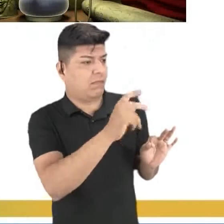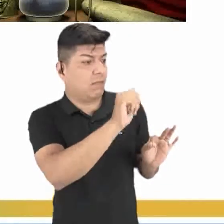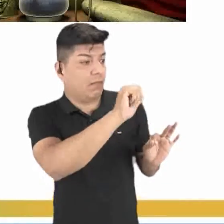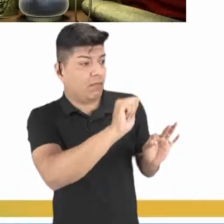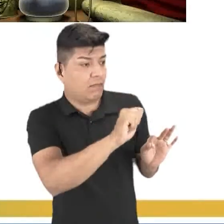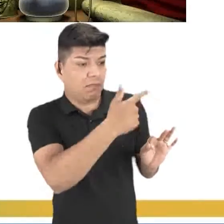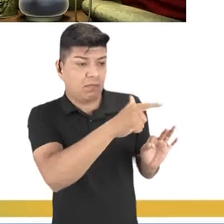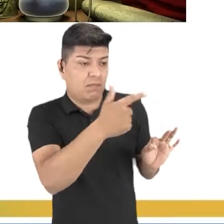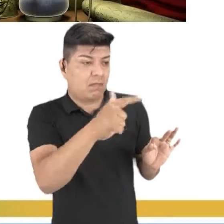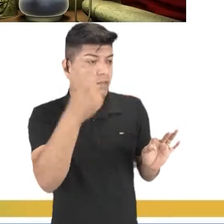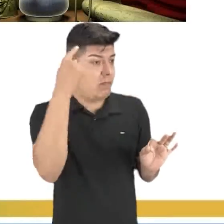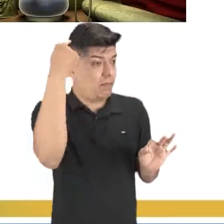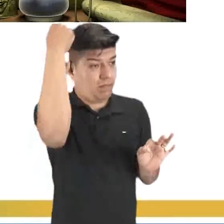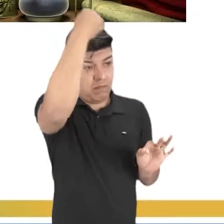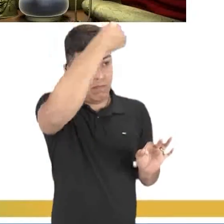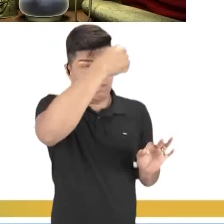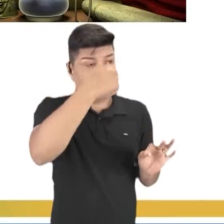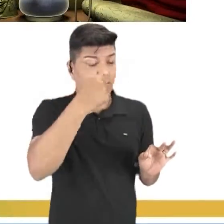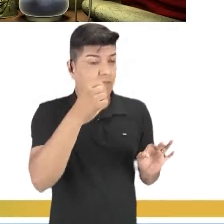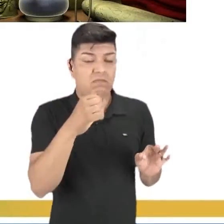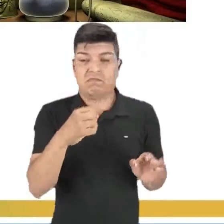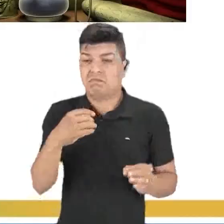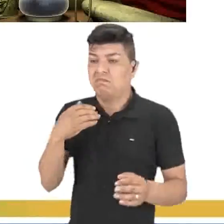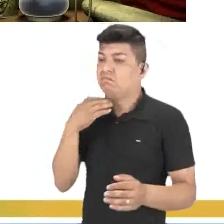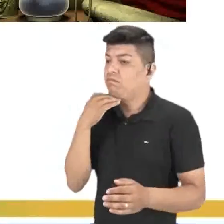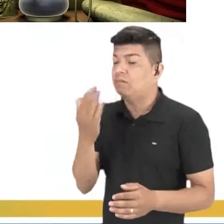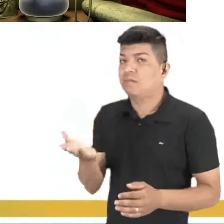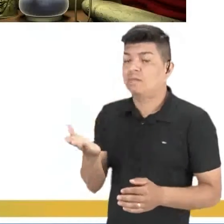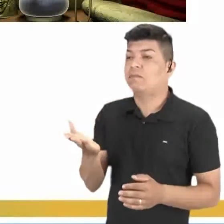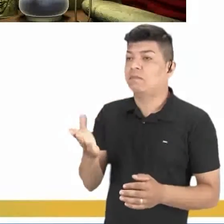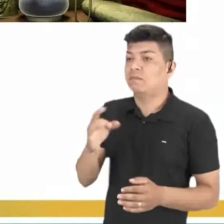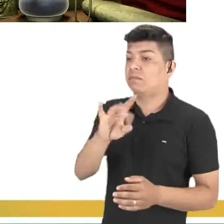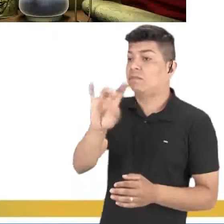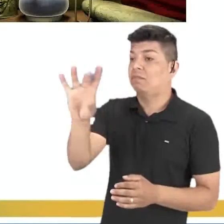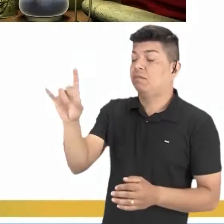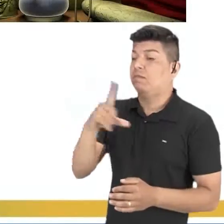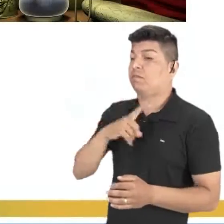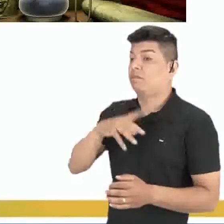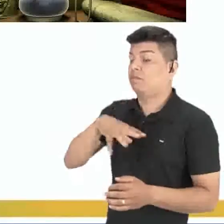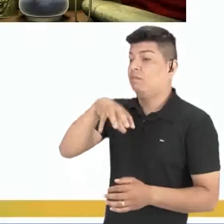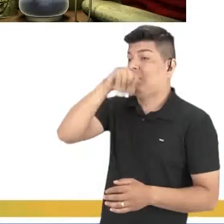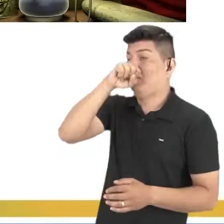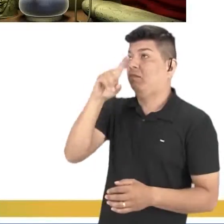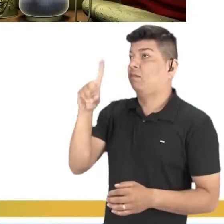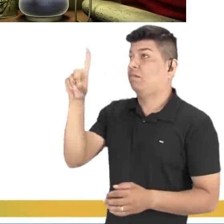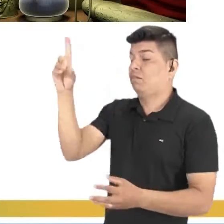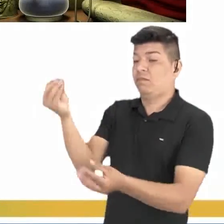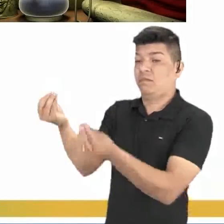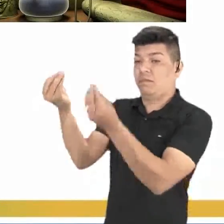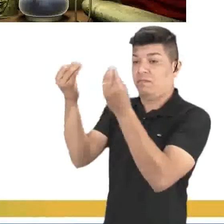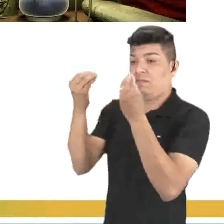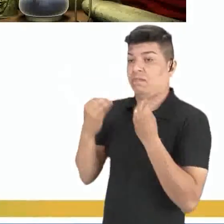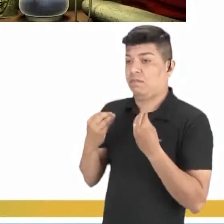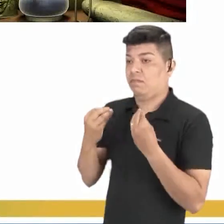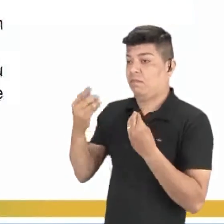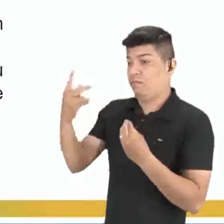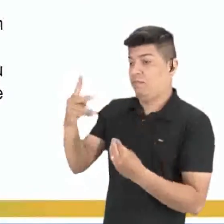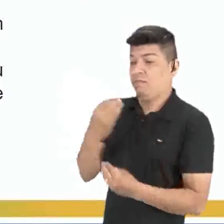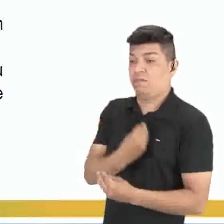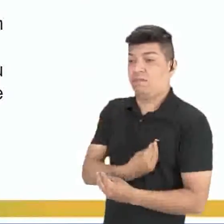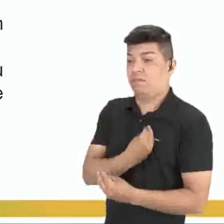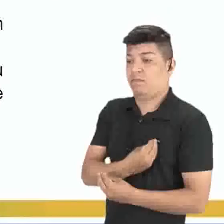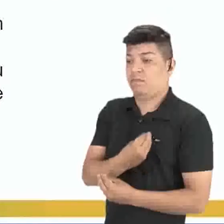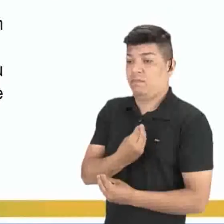Que lhe importa meu ar? Cada qual tem o ar que Deus lhe deu. Importe-se com a sua vida e deixa dos